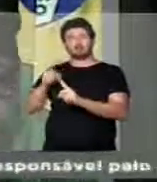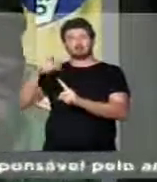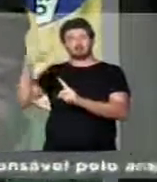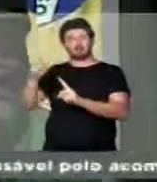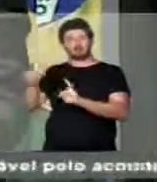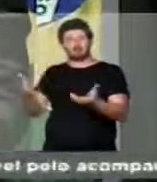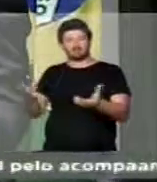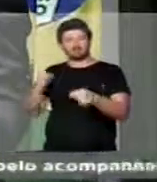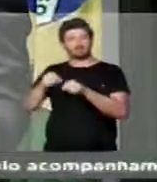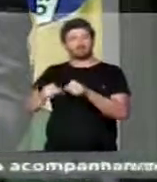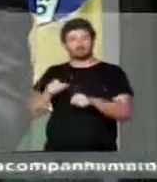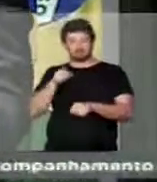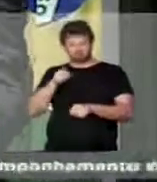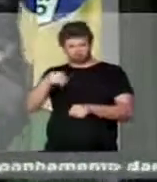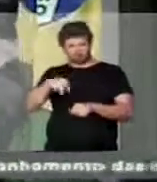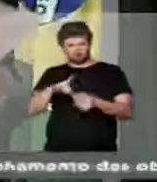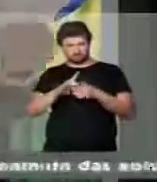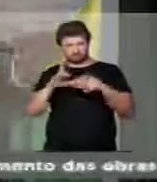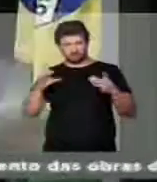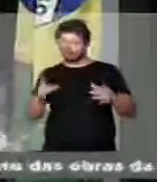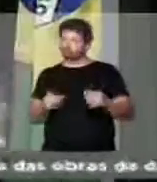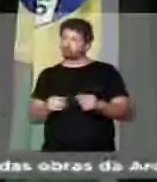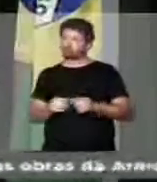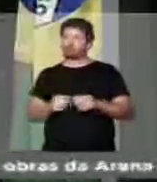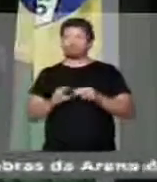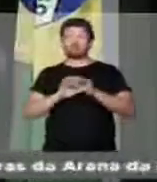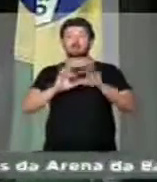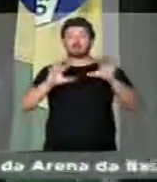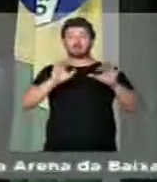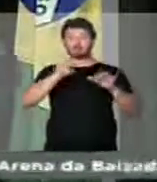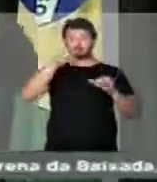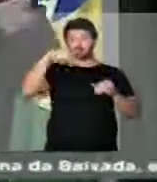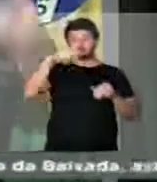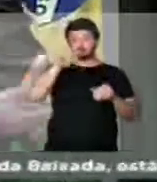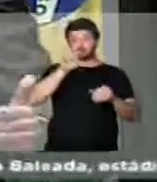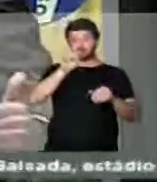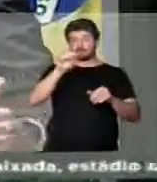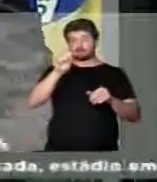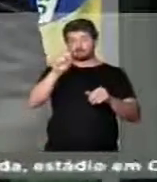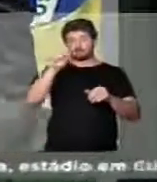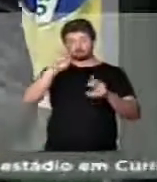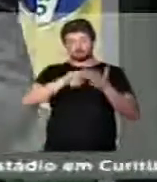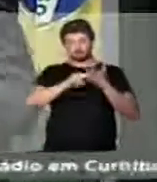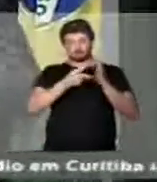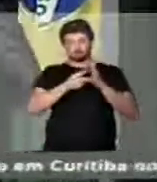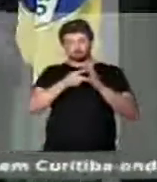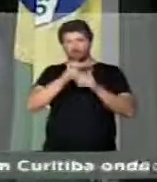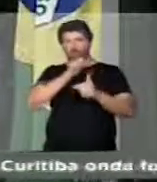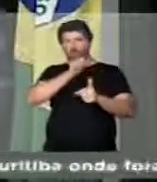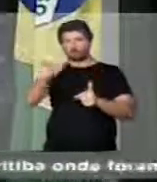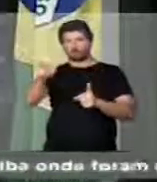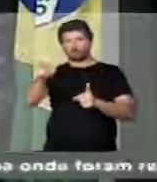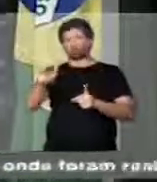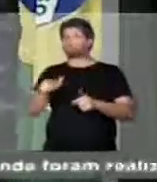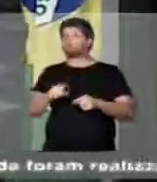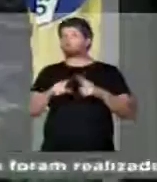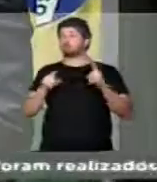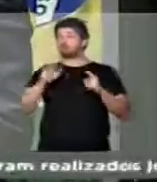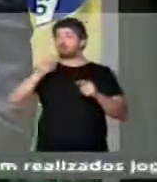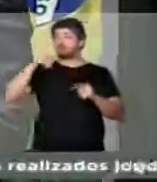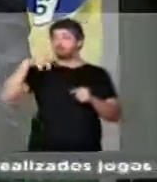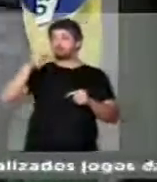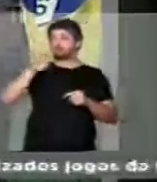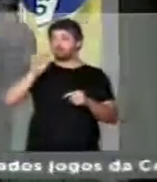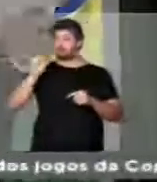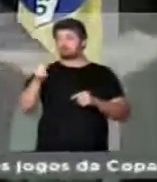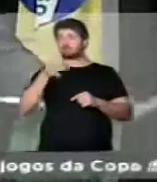democracia. A liberdade de imprensa não é a liberdade de ofensa. Agora, a imprensa pode fazer as suas